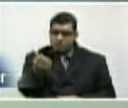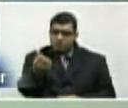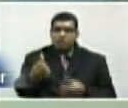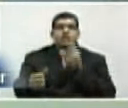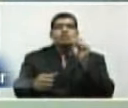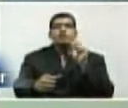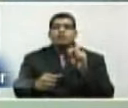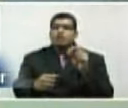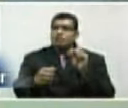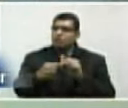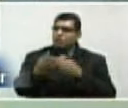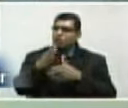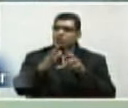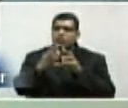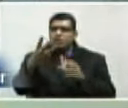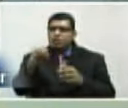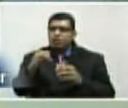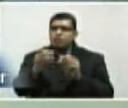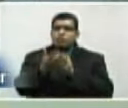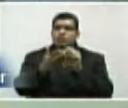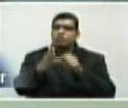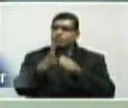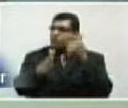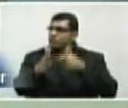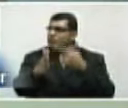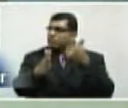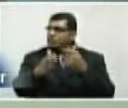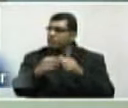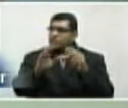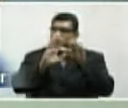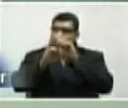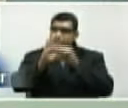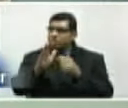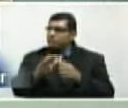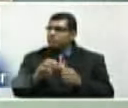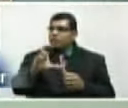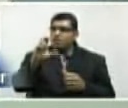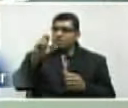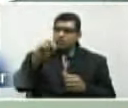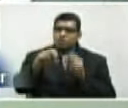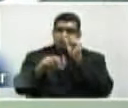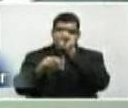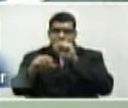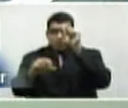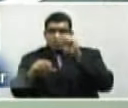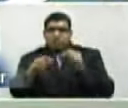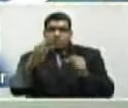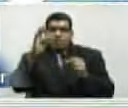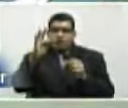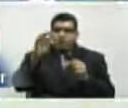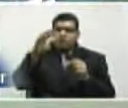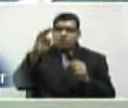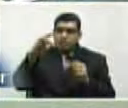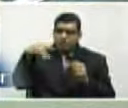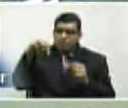no seu artigo 34, parágrafo 2º, estabelece que 50% do